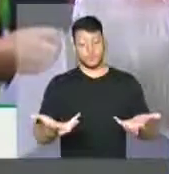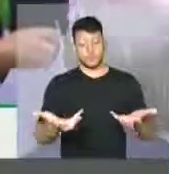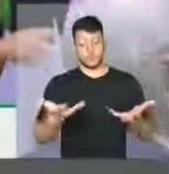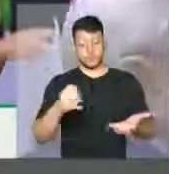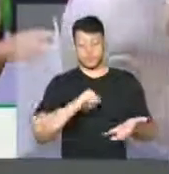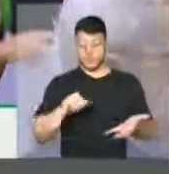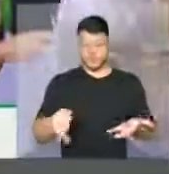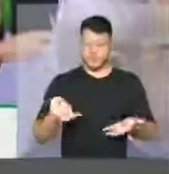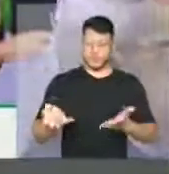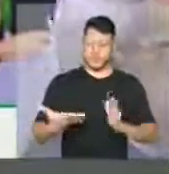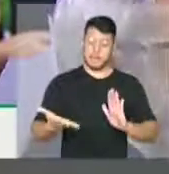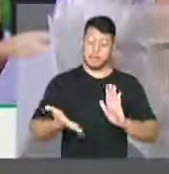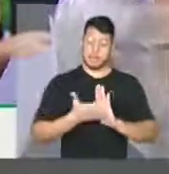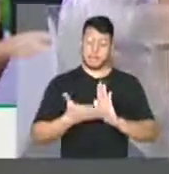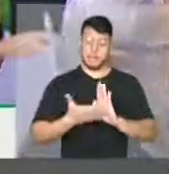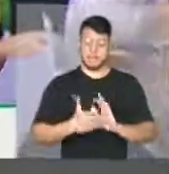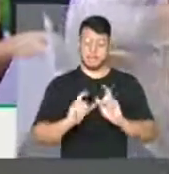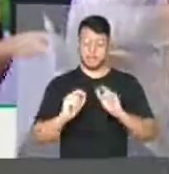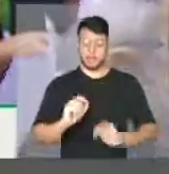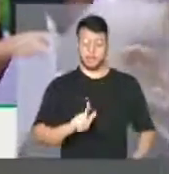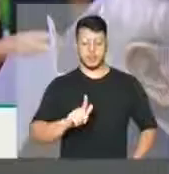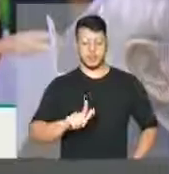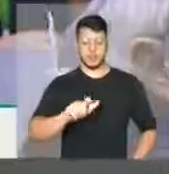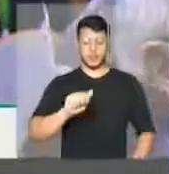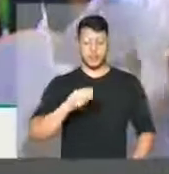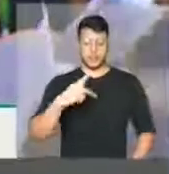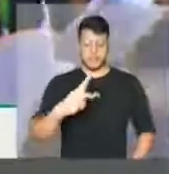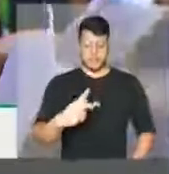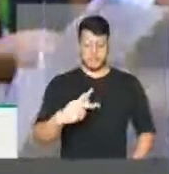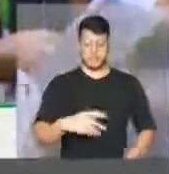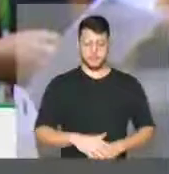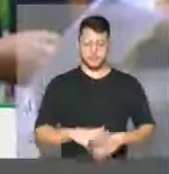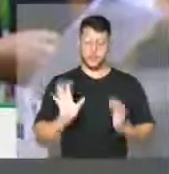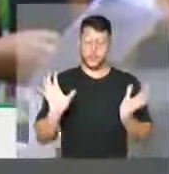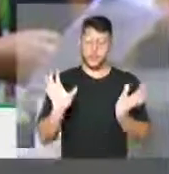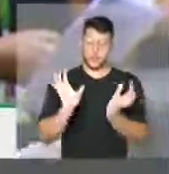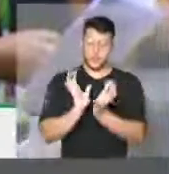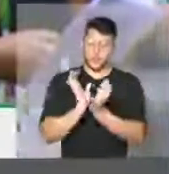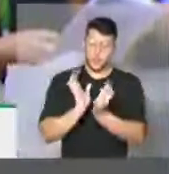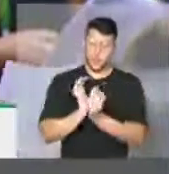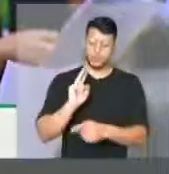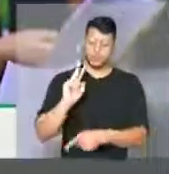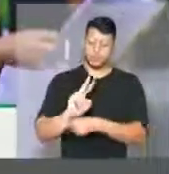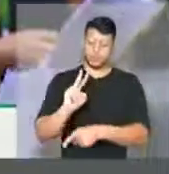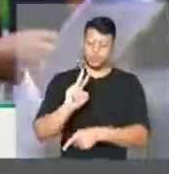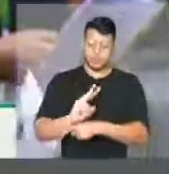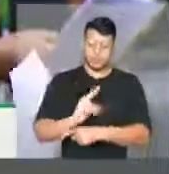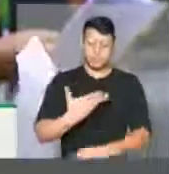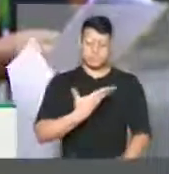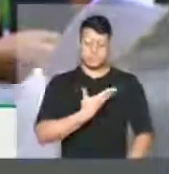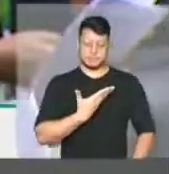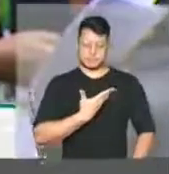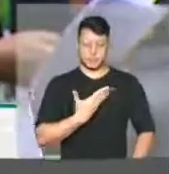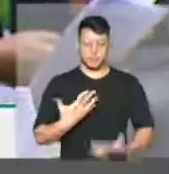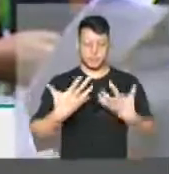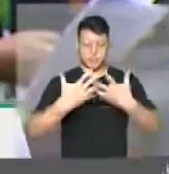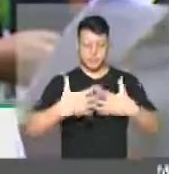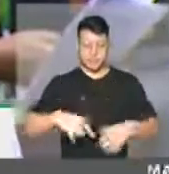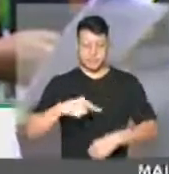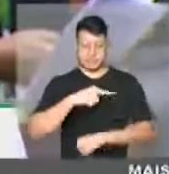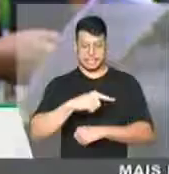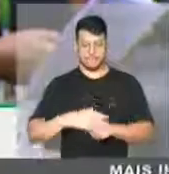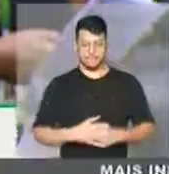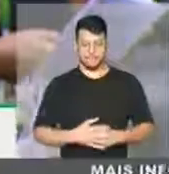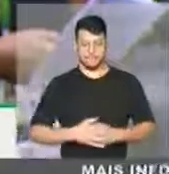GAP, Grupo de Guardiões e Amigos do Parque Ecológico, o professor André Farias e o Ministério Público do Estado do